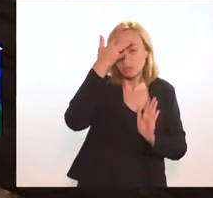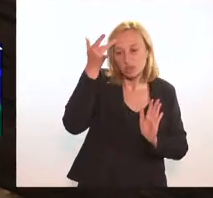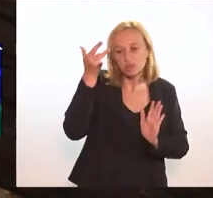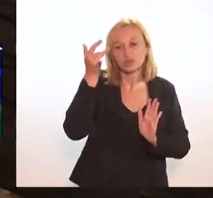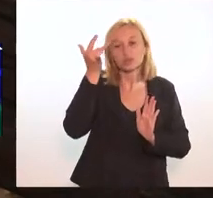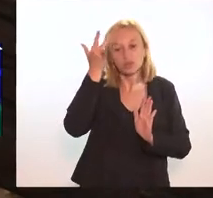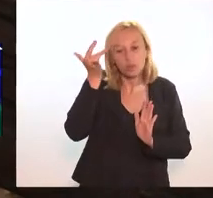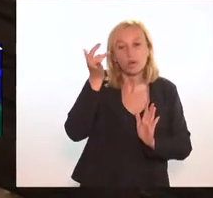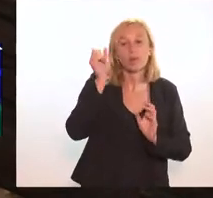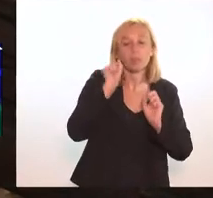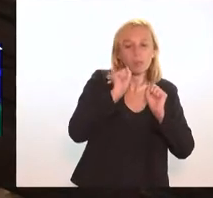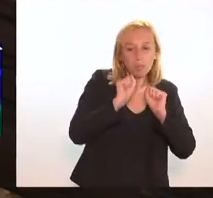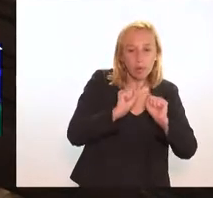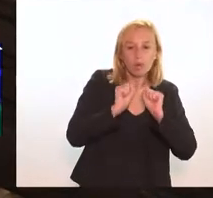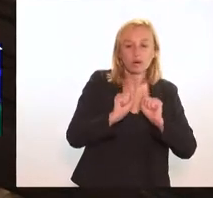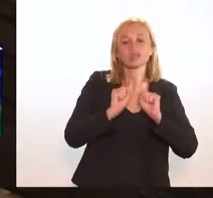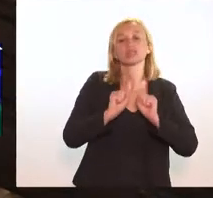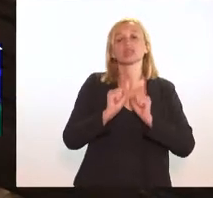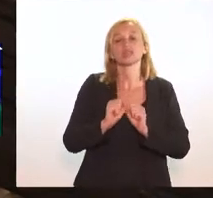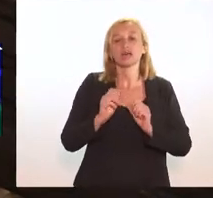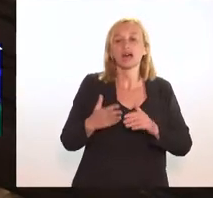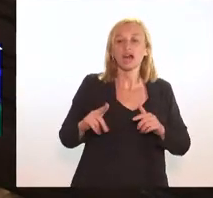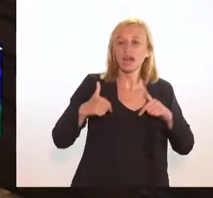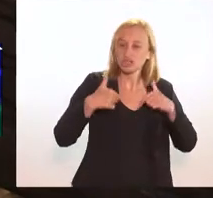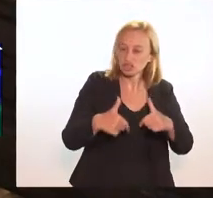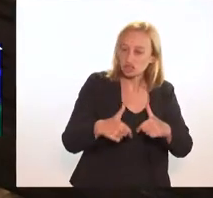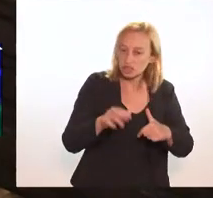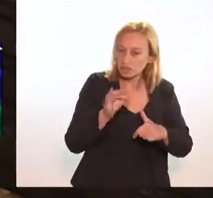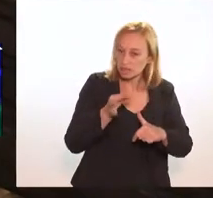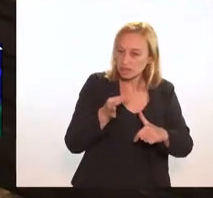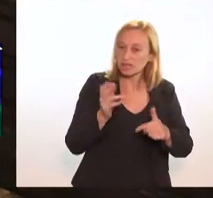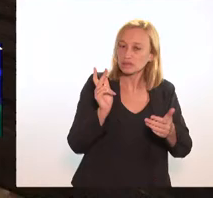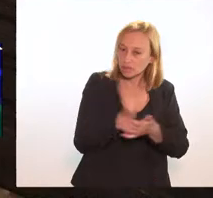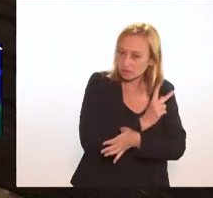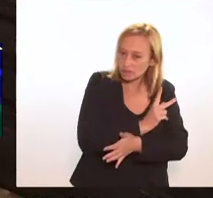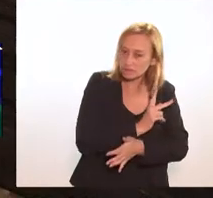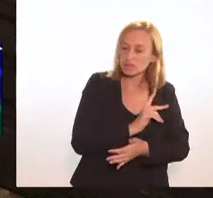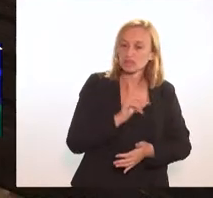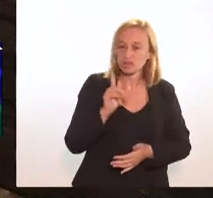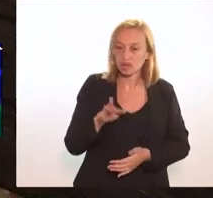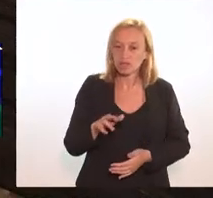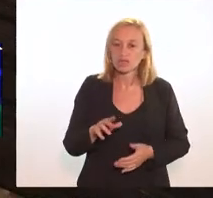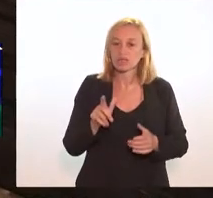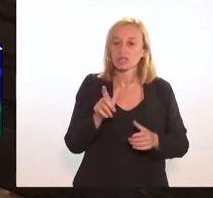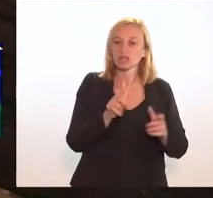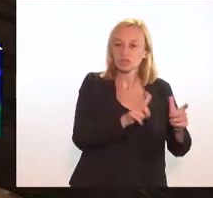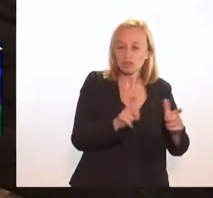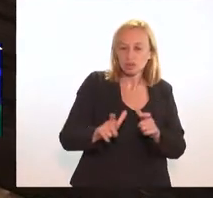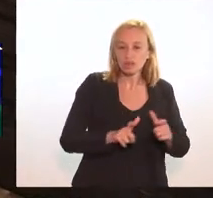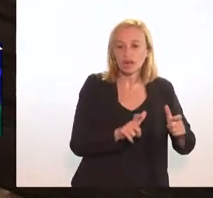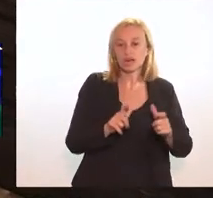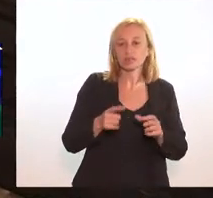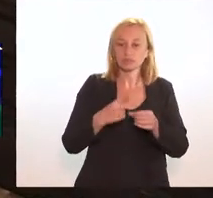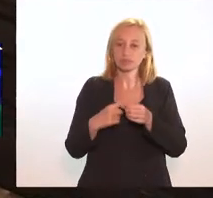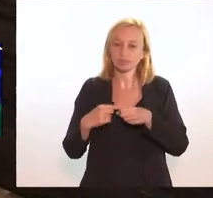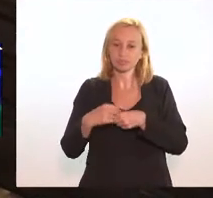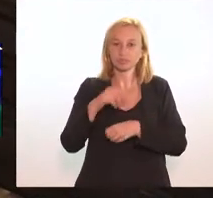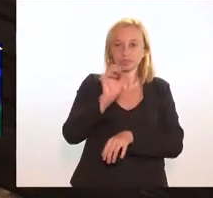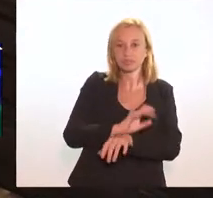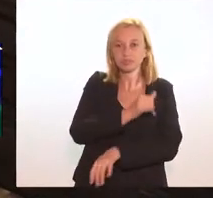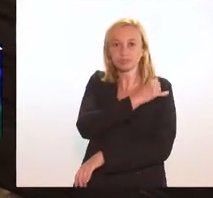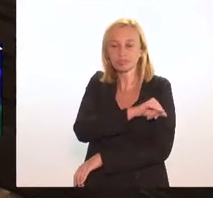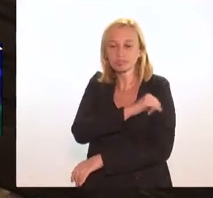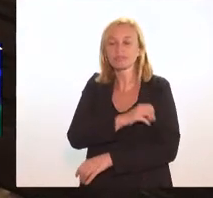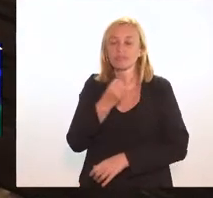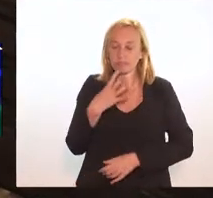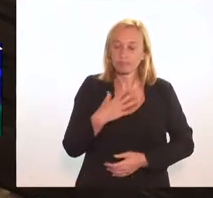possa aplicar a sua ação, que já está ocorrendo em diferentes espaços e municípios do estado do Rio de Janeiro.